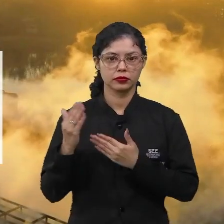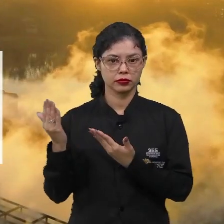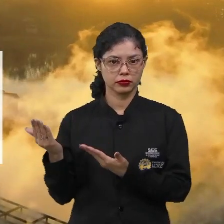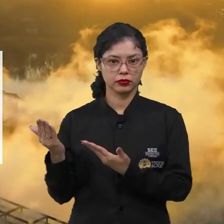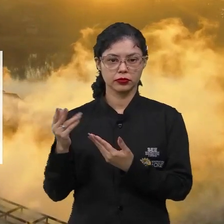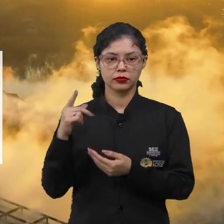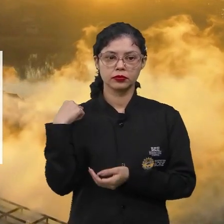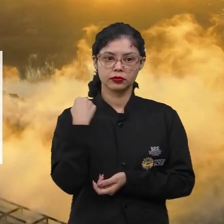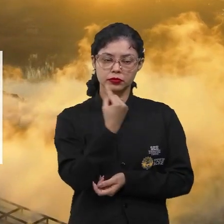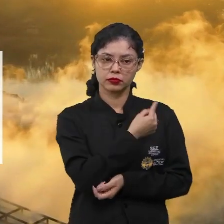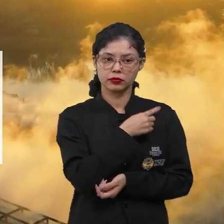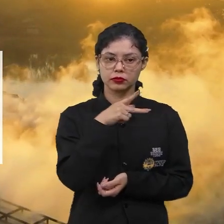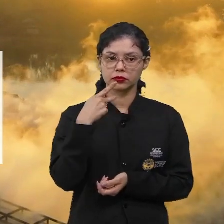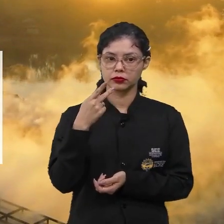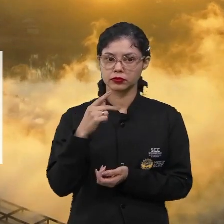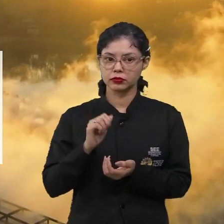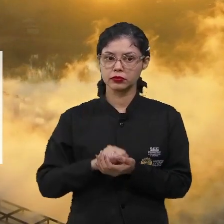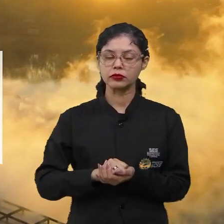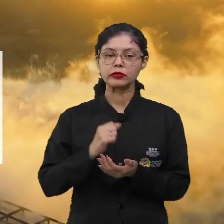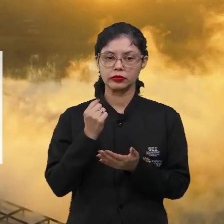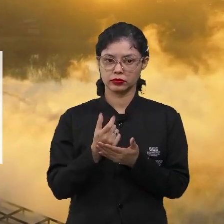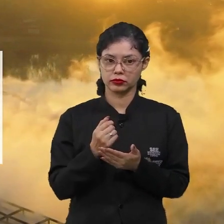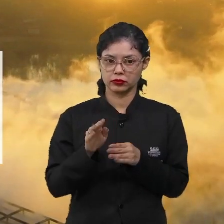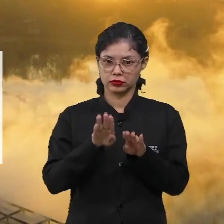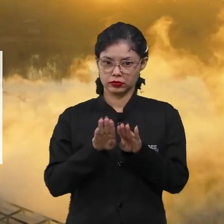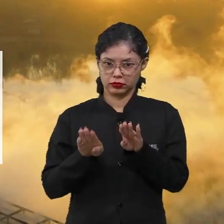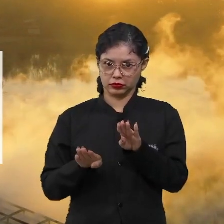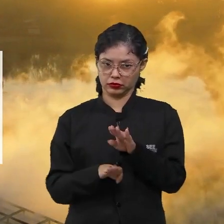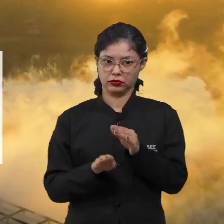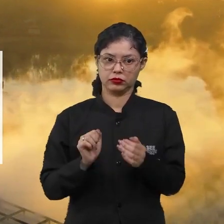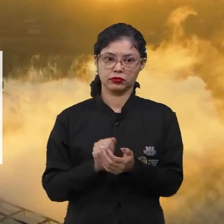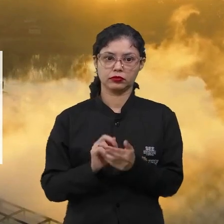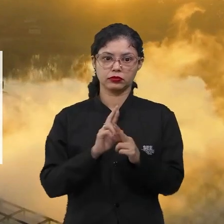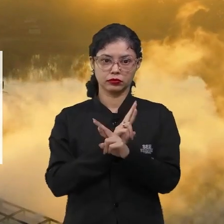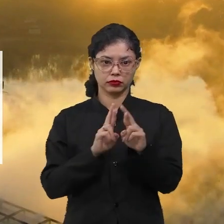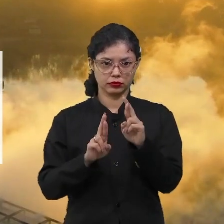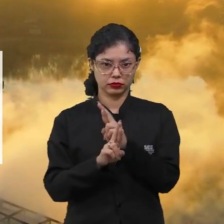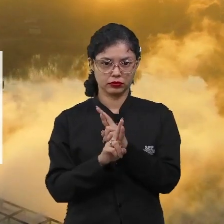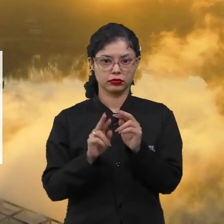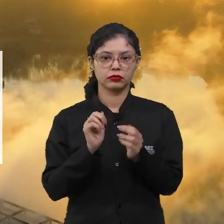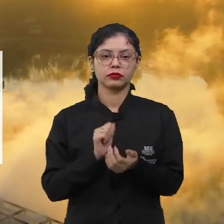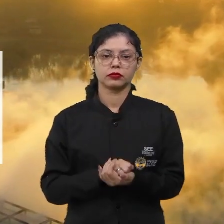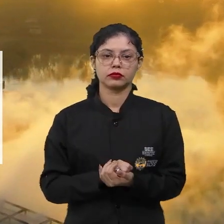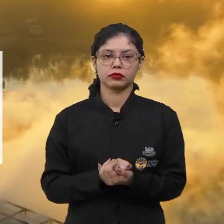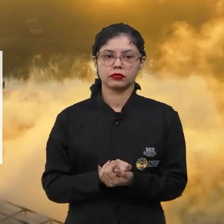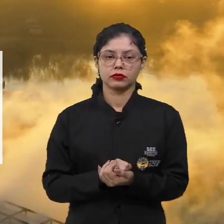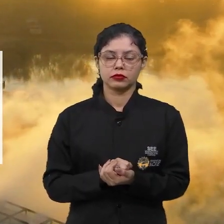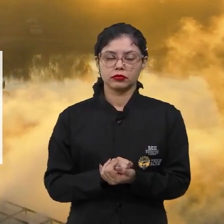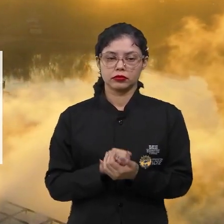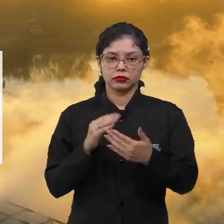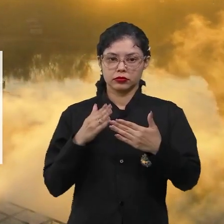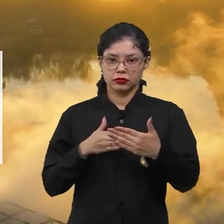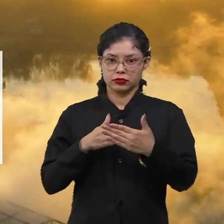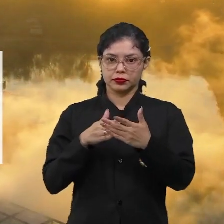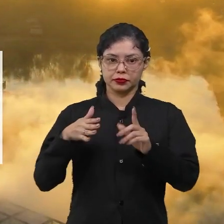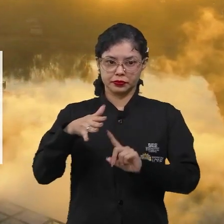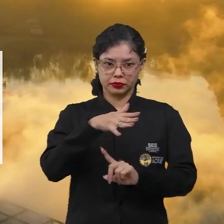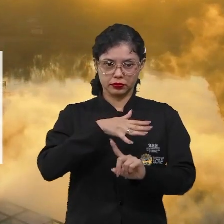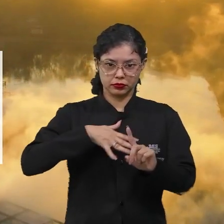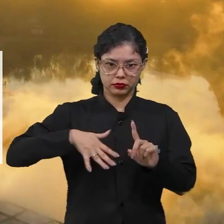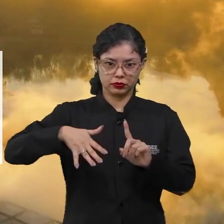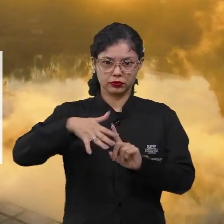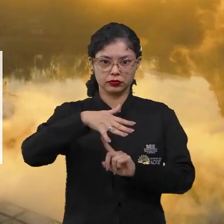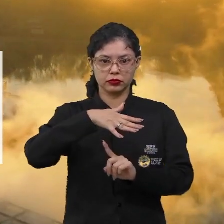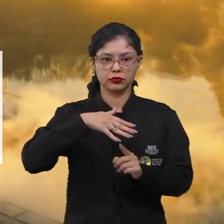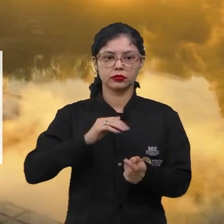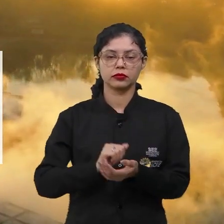vamos falar do consumo global e as desigualdades relacionados aí ao impacto ambiental. Porque